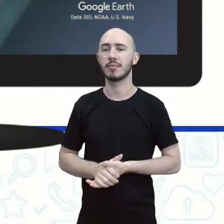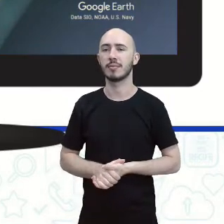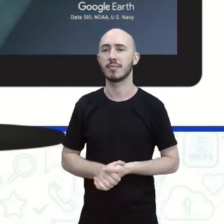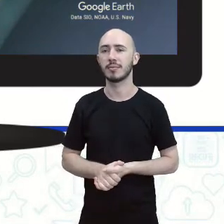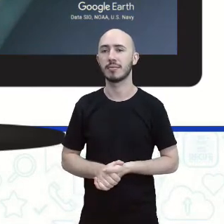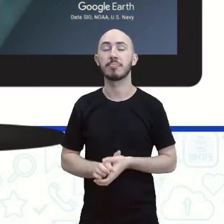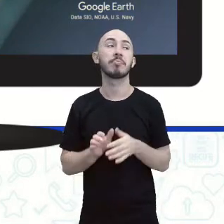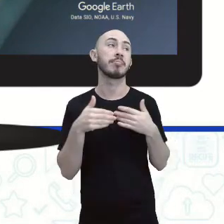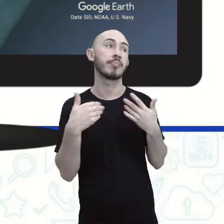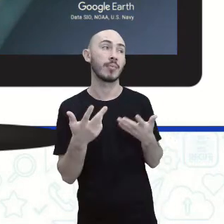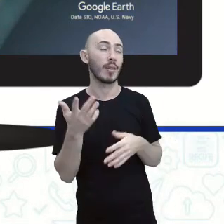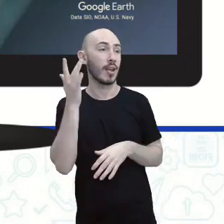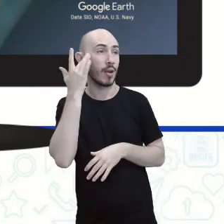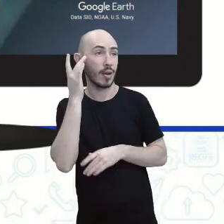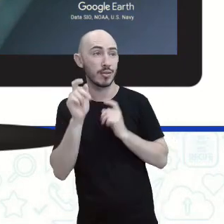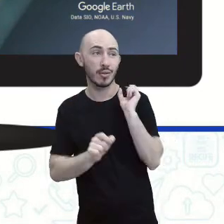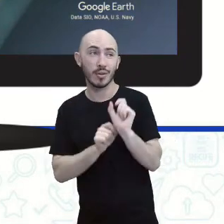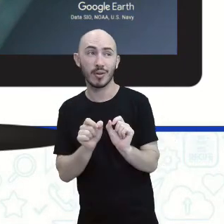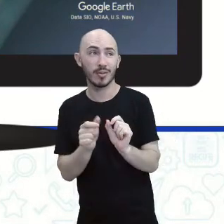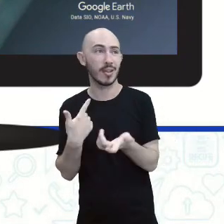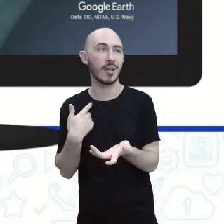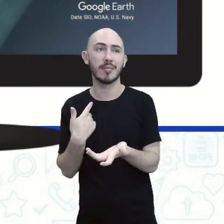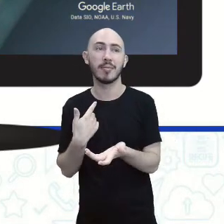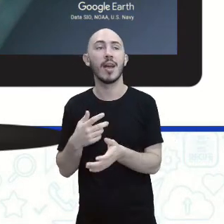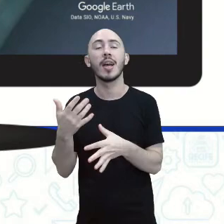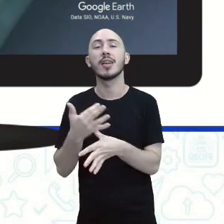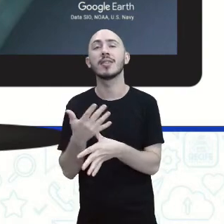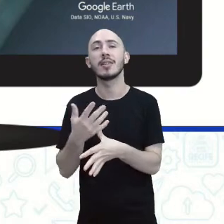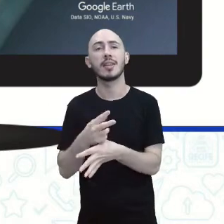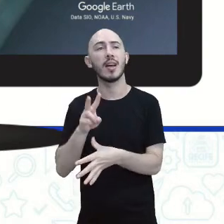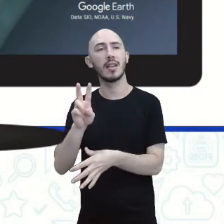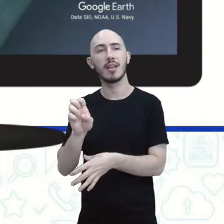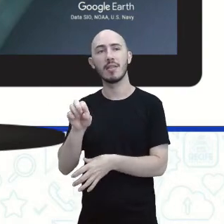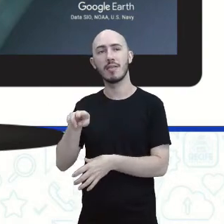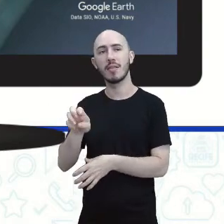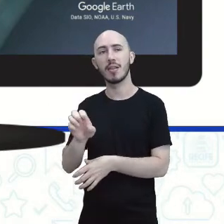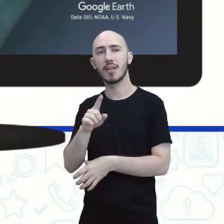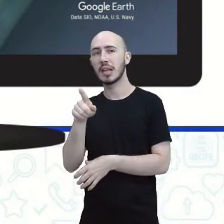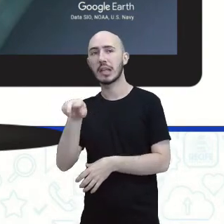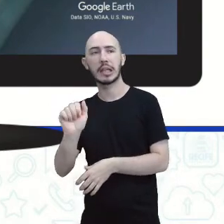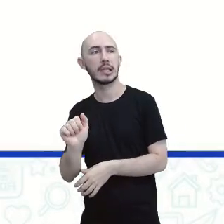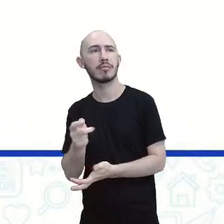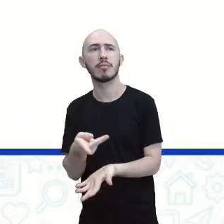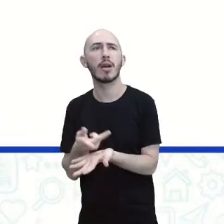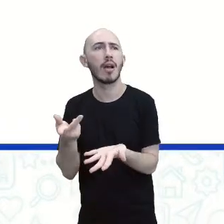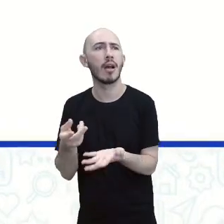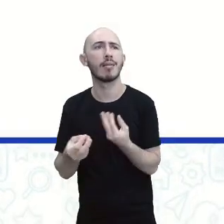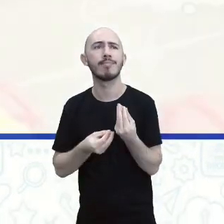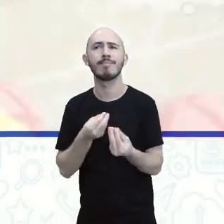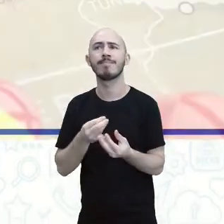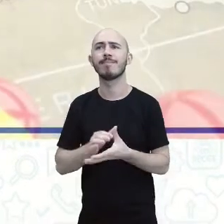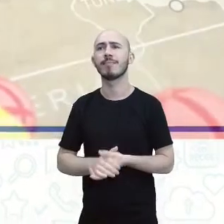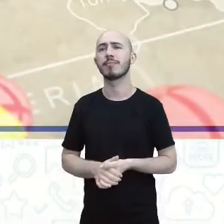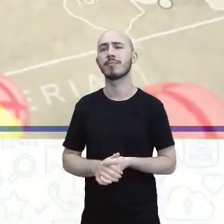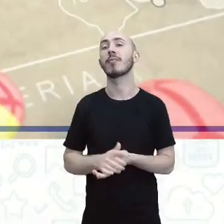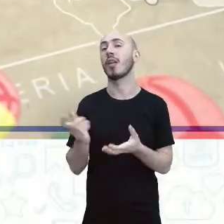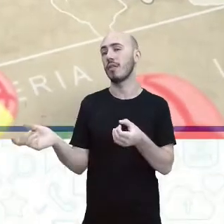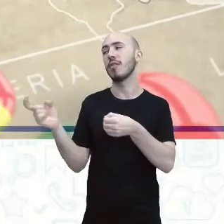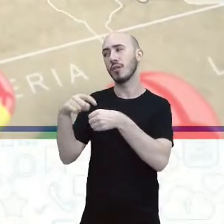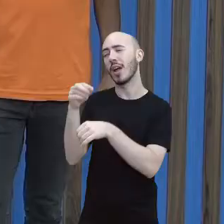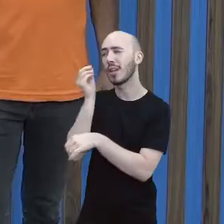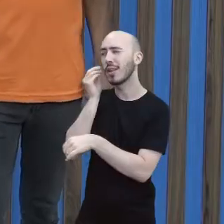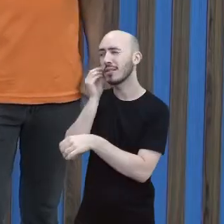Bem, né, professor? Acho que Veneza não vai acontecer hoje, né, professor? Deixa eu voltar o vídeo aqui, porque às vezes voltando os slides, às vezes aí acontece